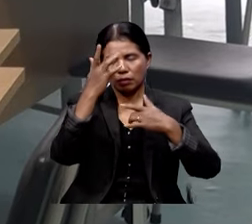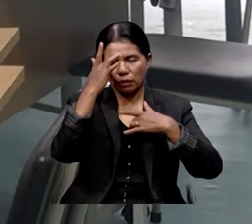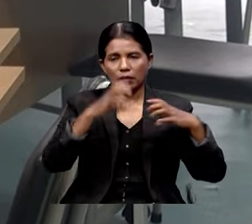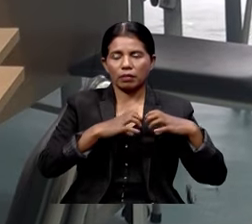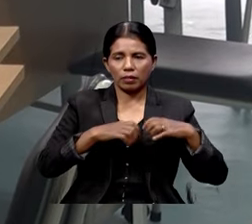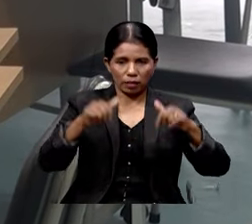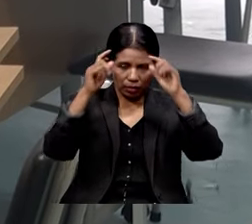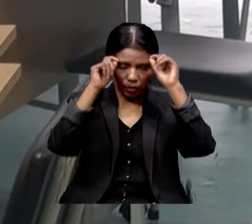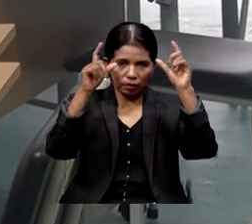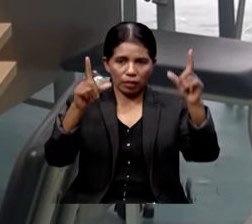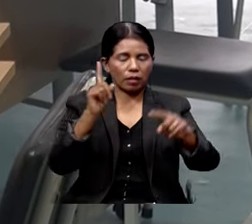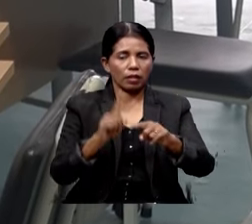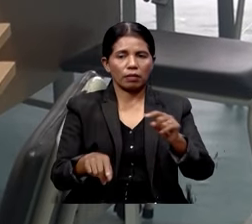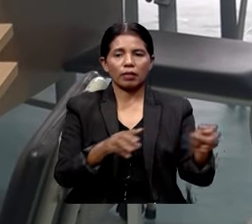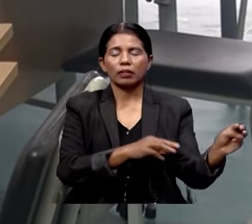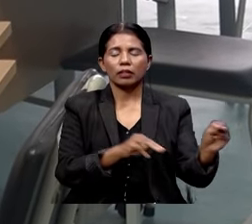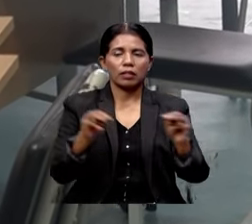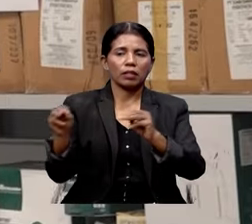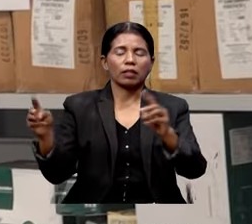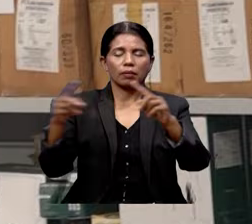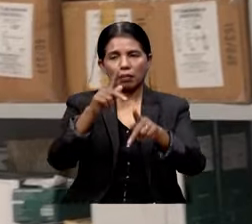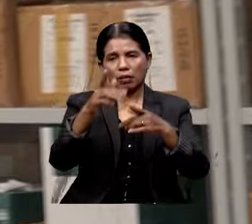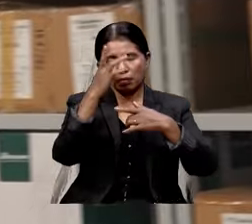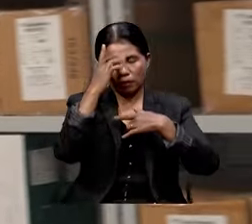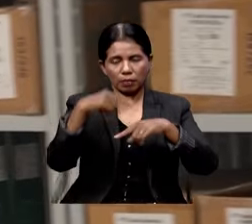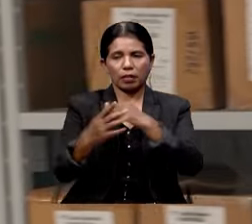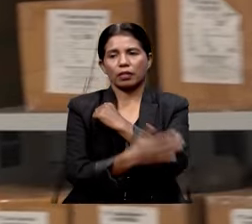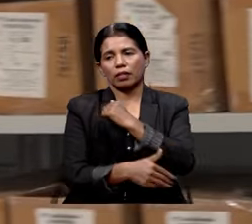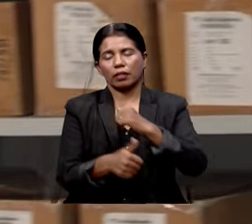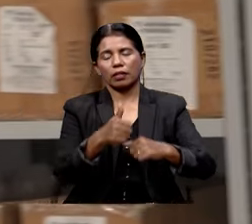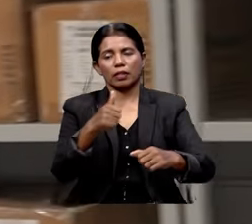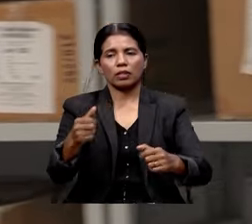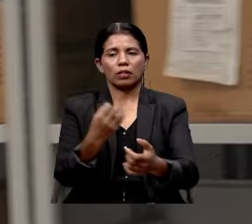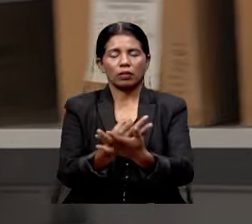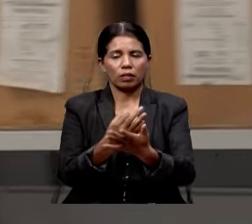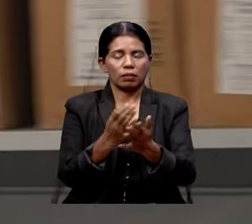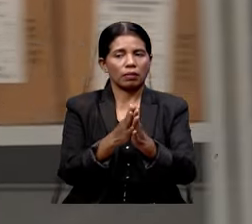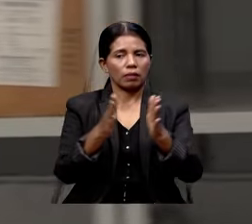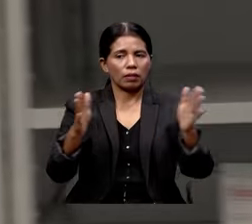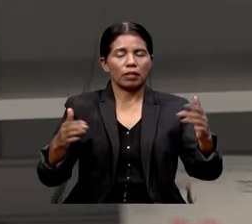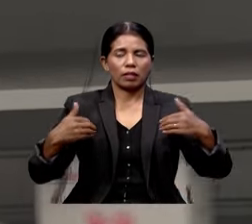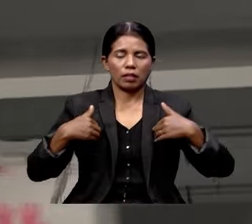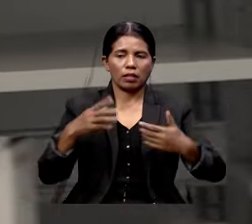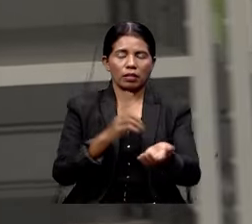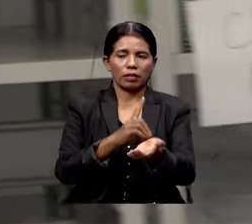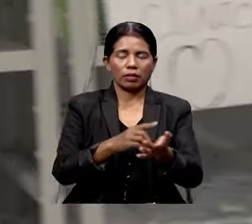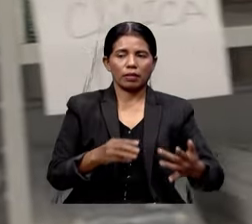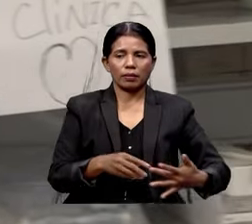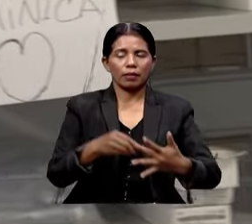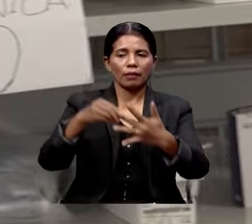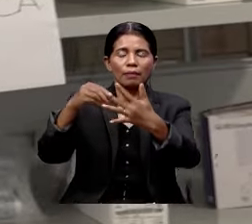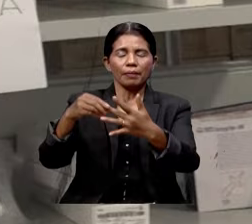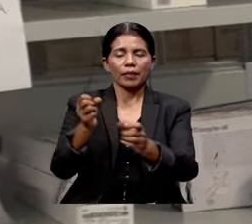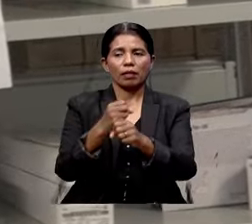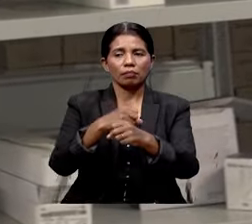e a Timor-Leste, unela bele halo transferência paciente para ilior o custo nebe bot. Nada une e a una médico especialista nebe halau